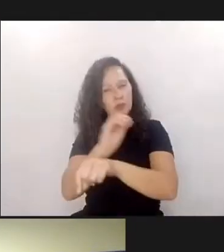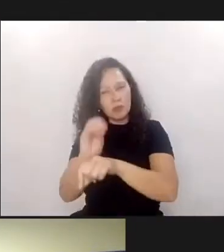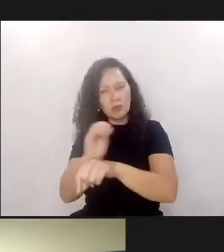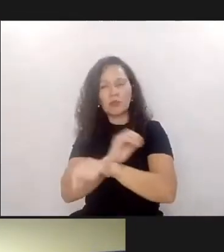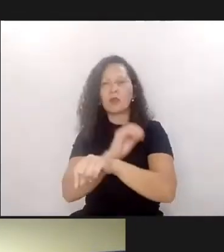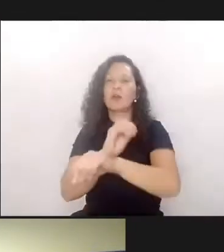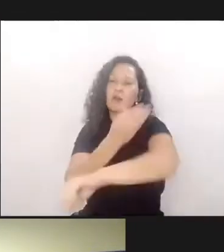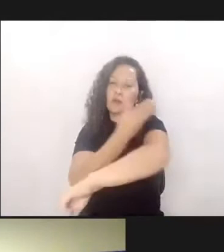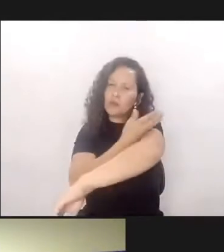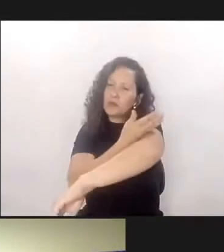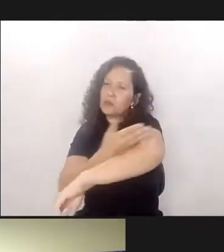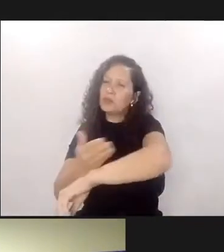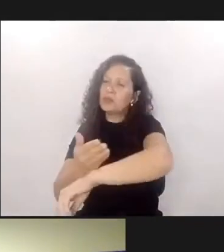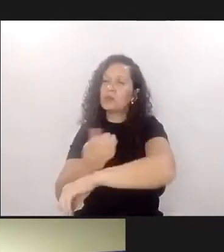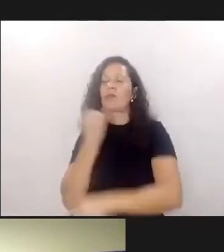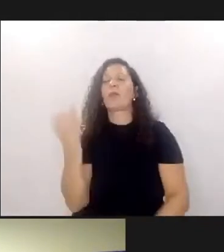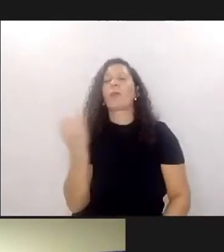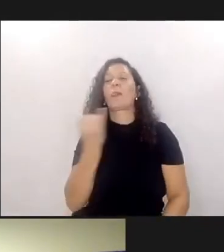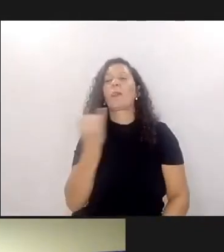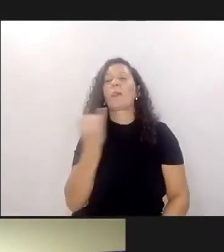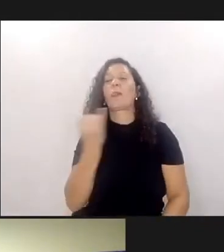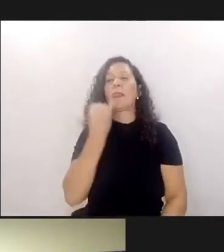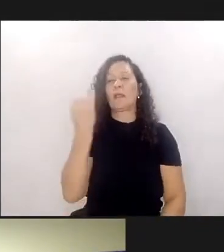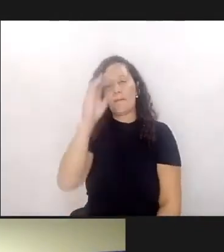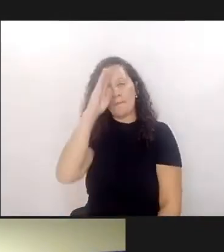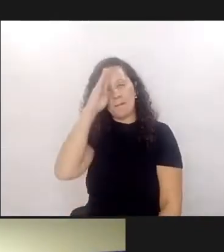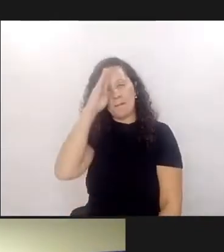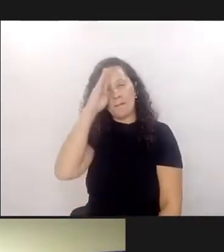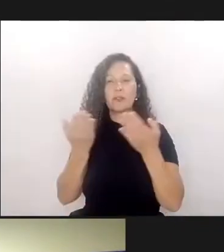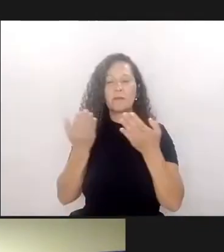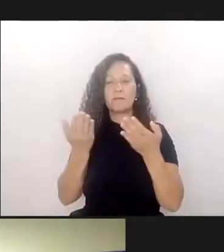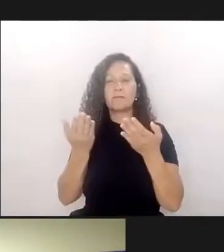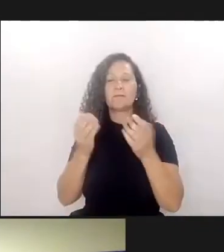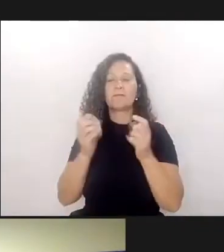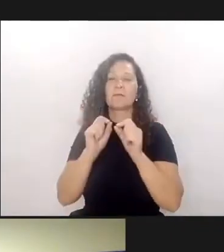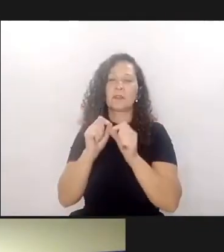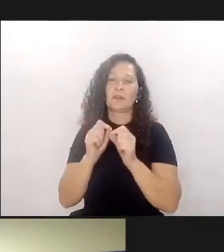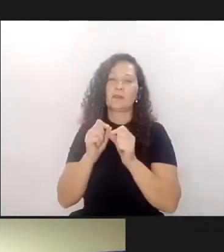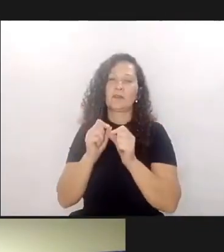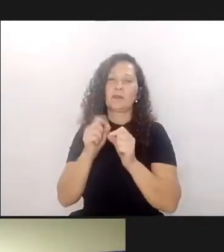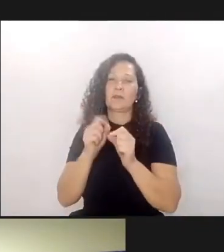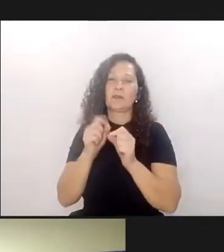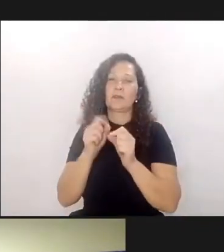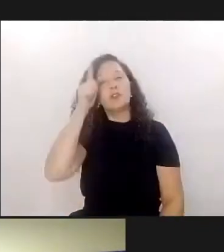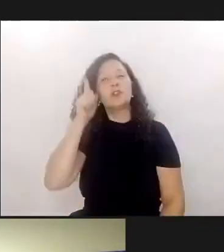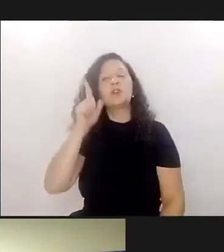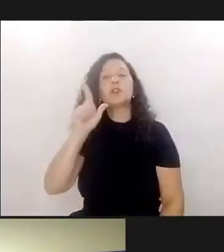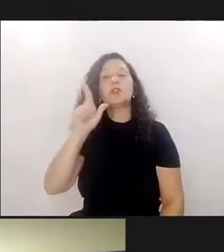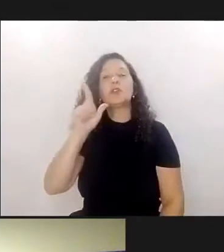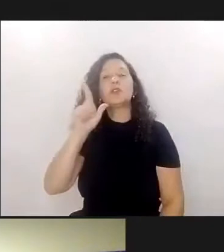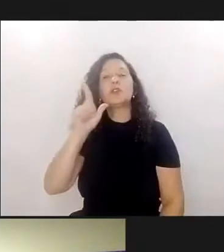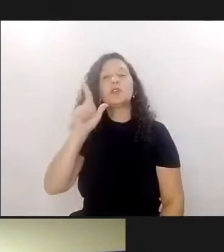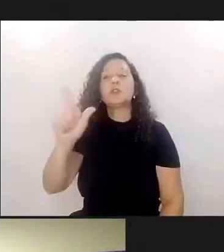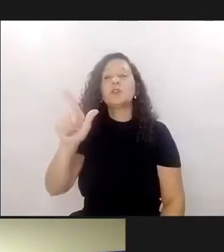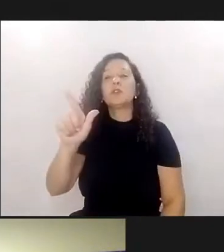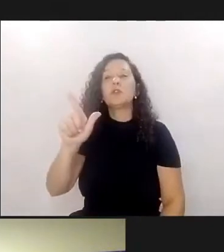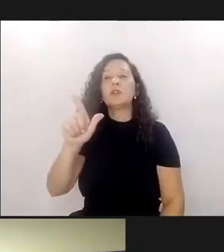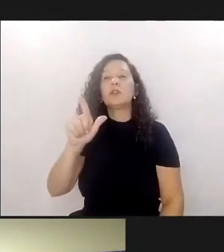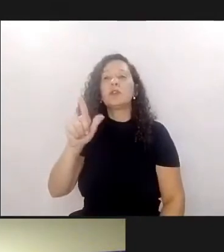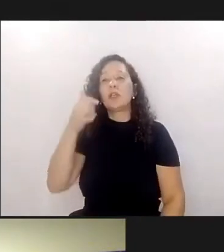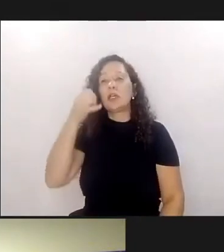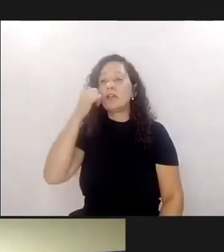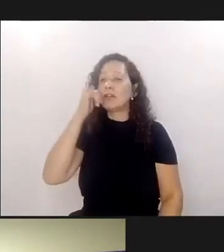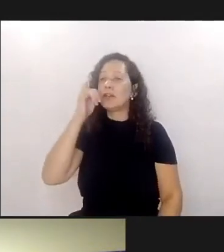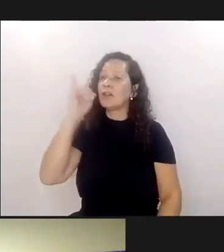fundamentais hoje em dia para a gente conseguir conter esse certo, essa mentalidade